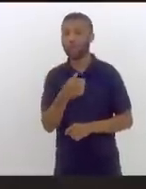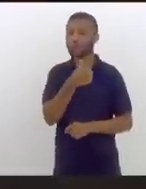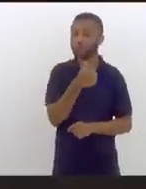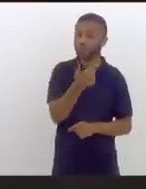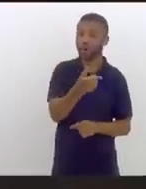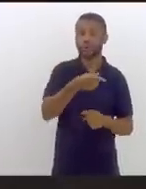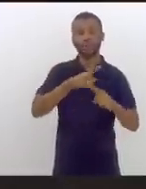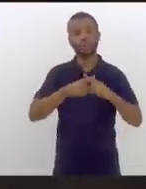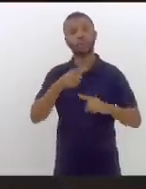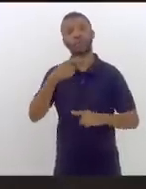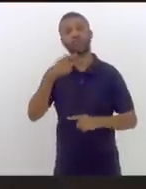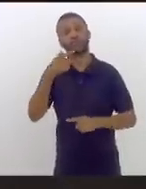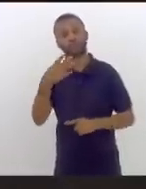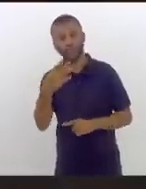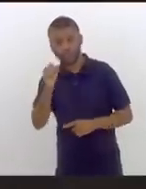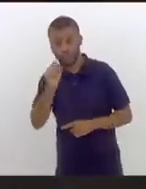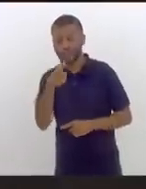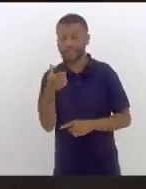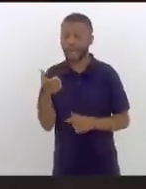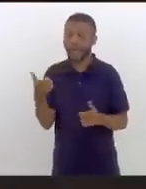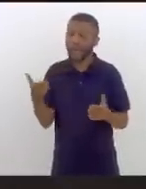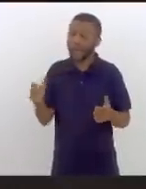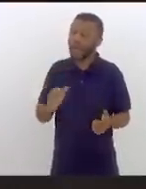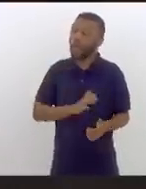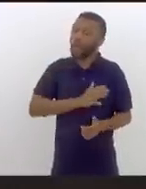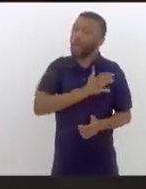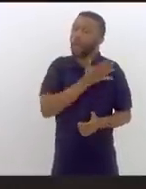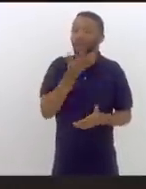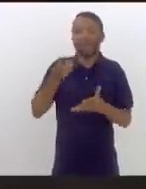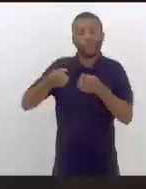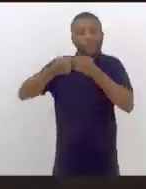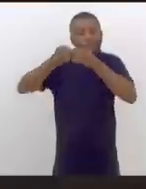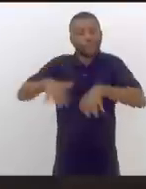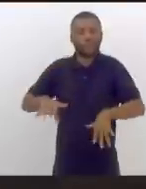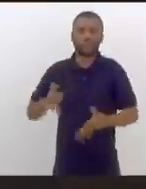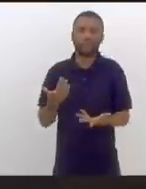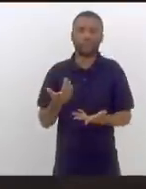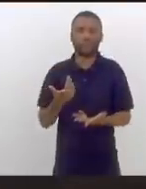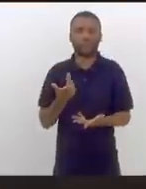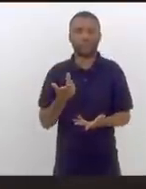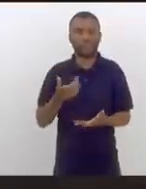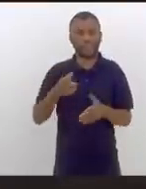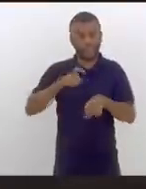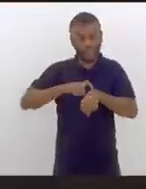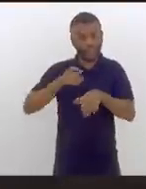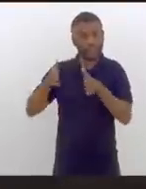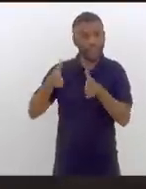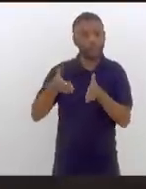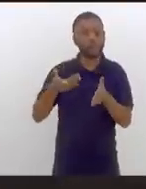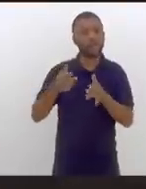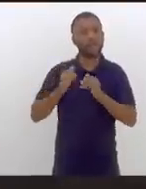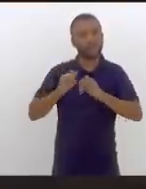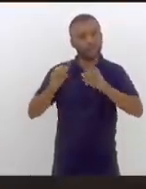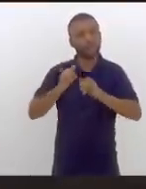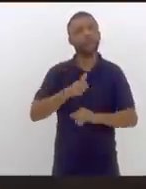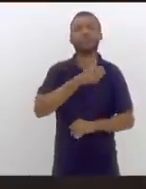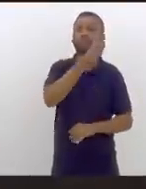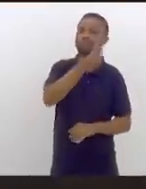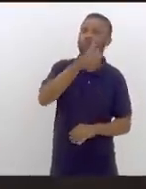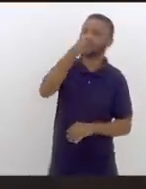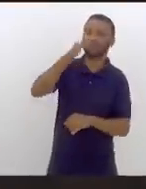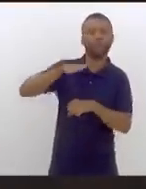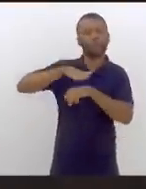essa é a que mais arrebenta os policiais eu rodei o Rio de Janeiro todo na época da campanha conversando com os colegas na viaturas